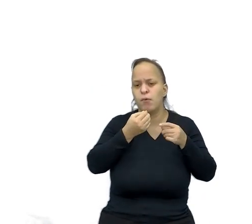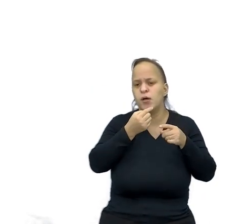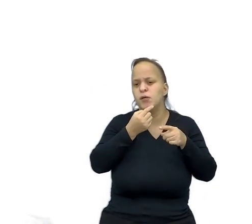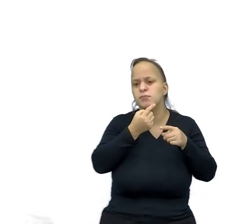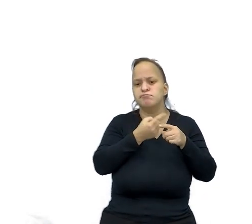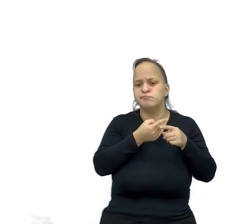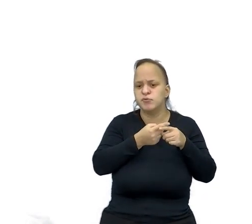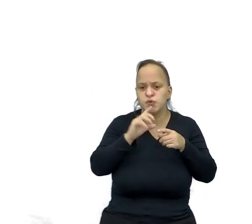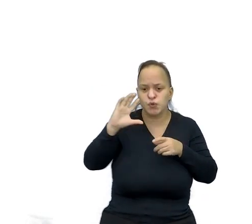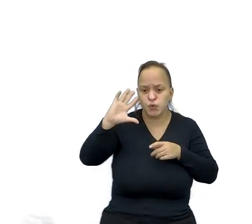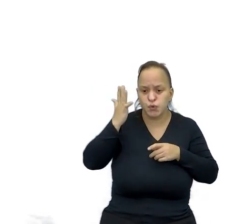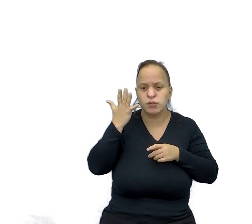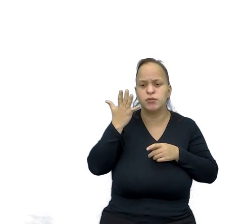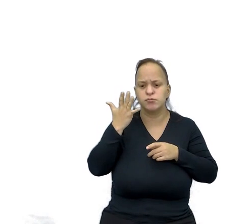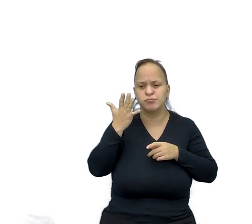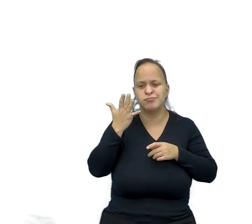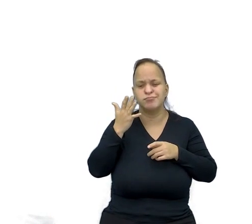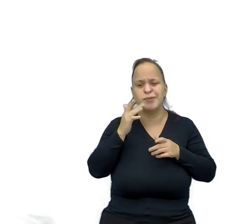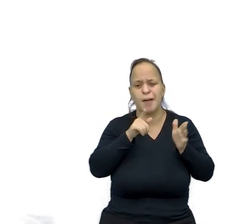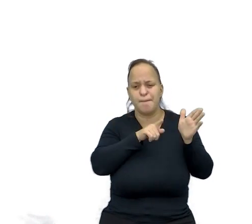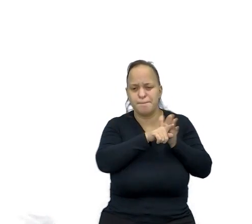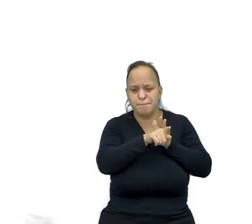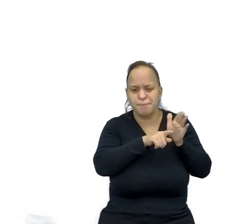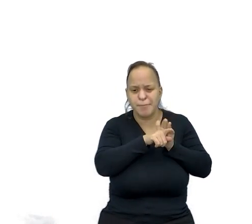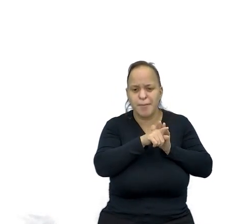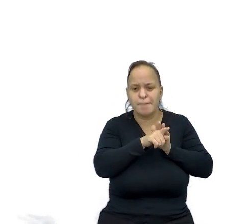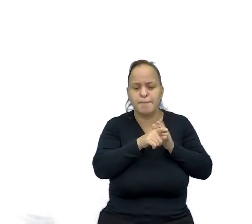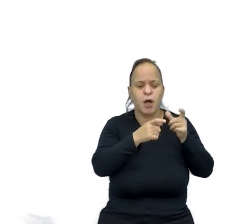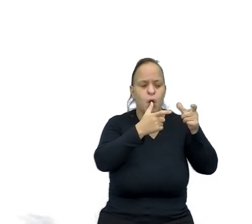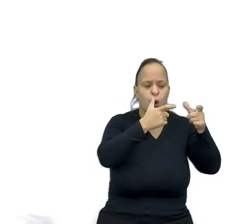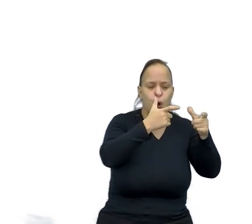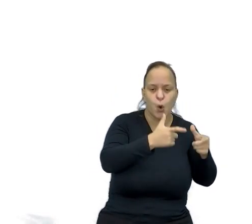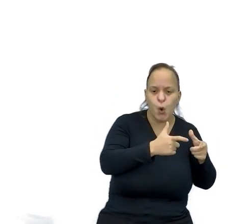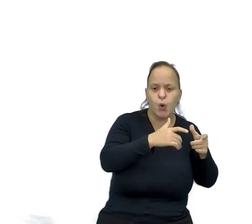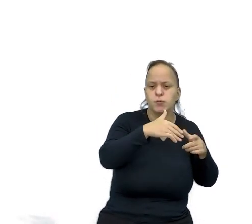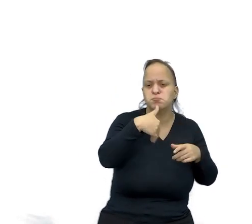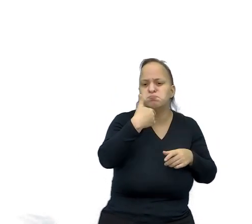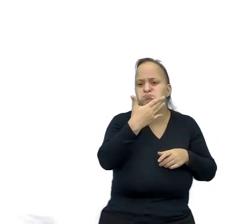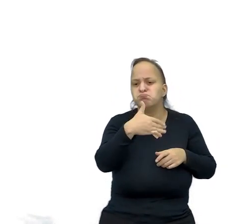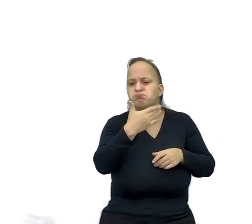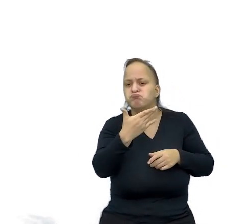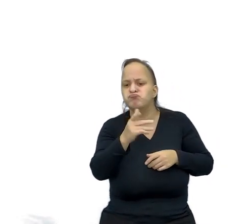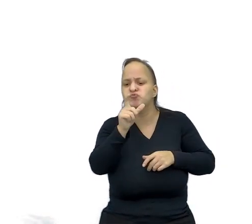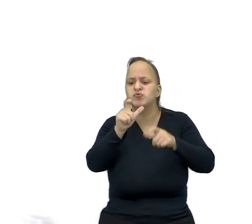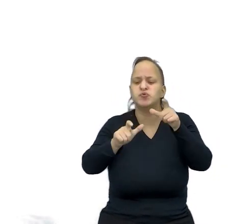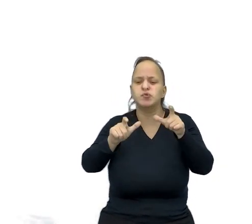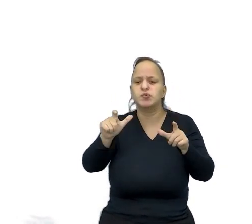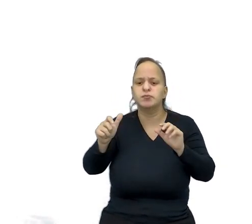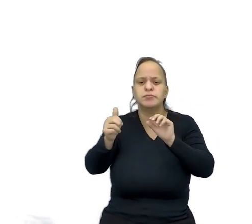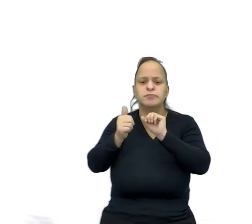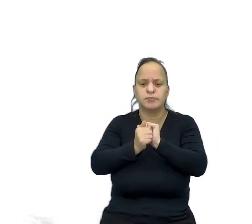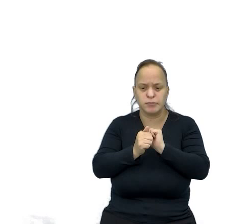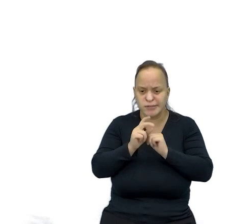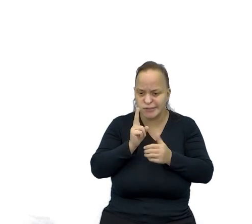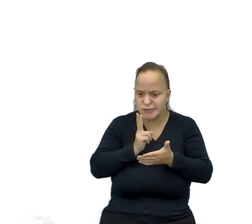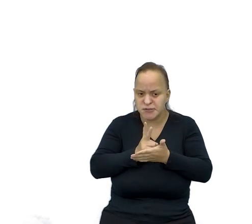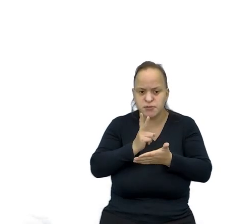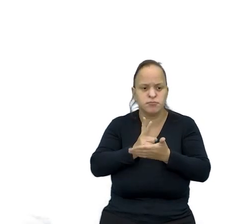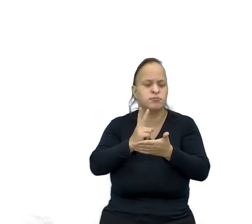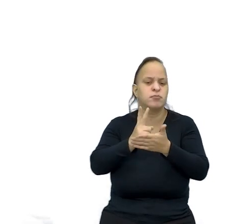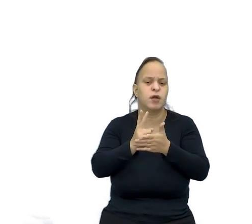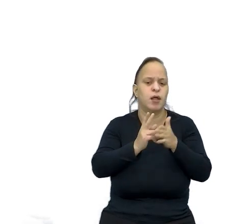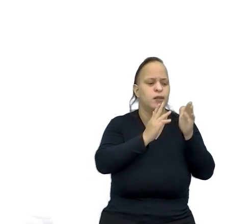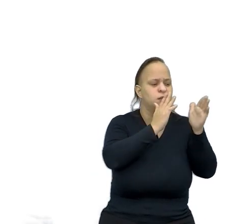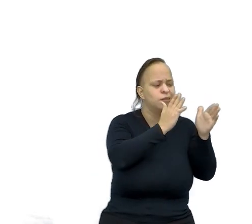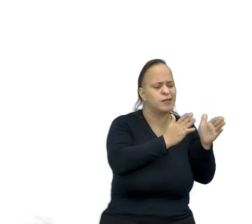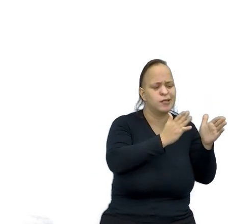ocorreu, sempre fazendo as perguntinhas, né? Onde, quando, como, com quem. Tem uma ordem cronológica,